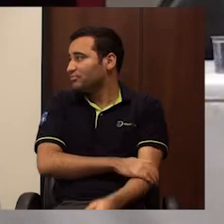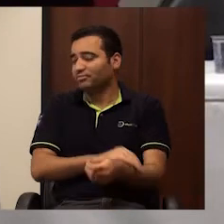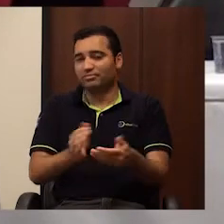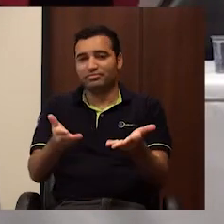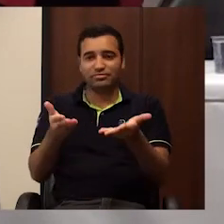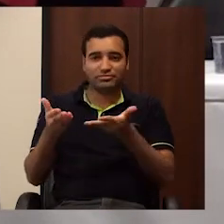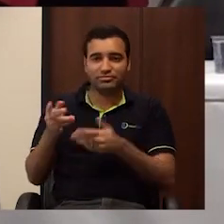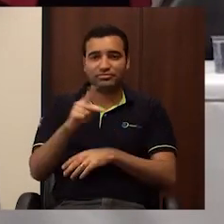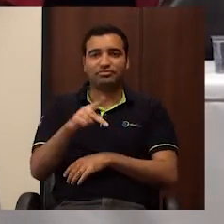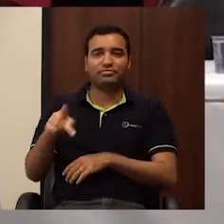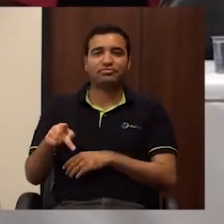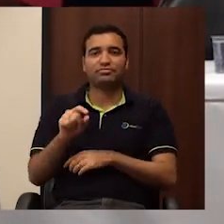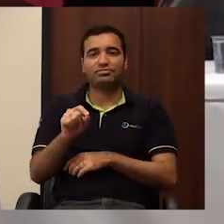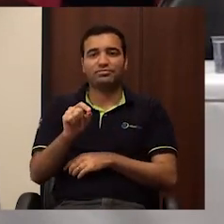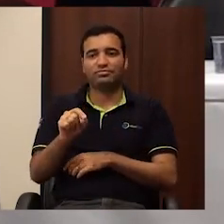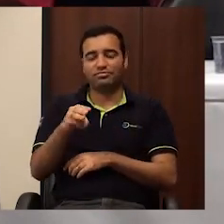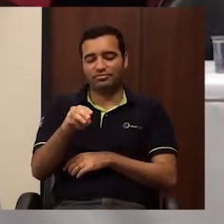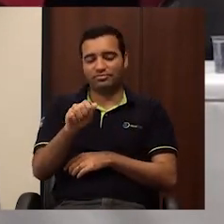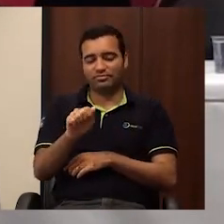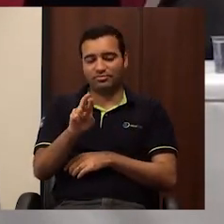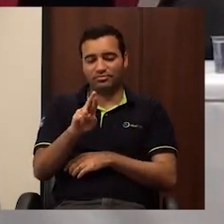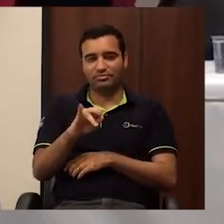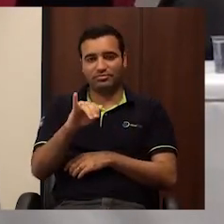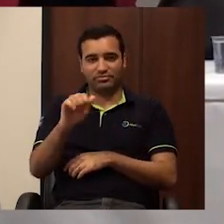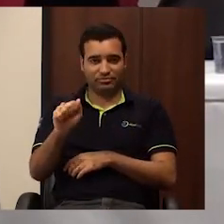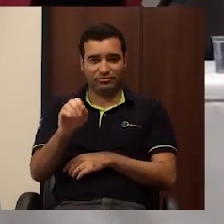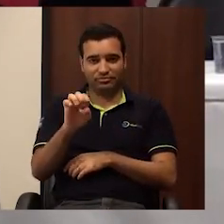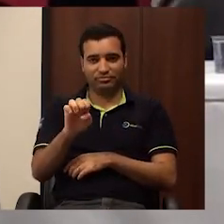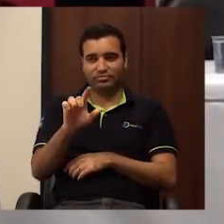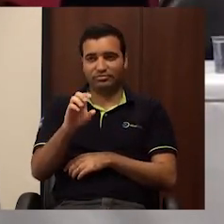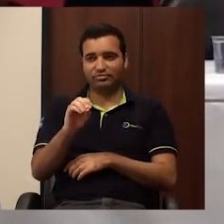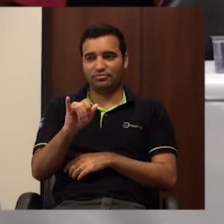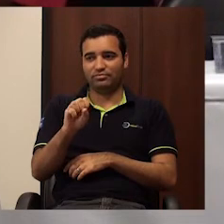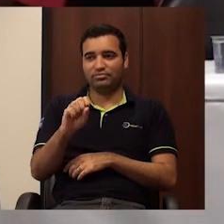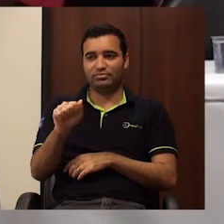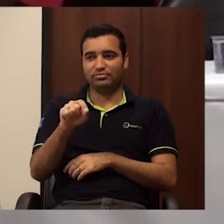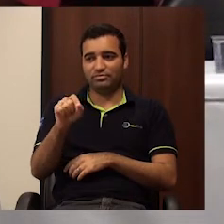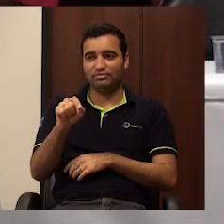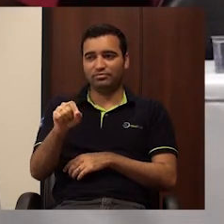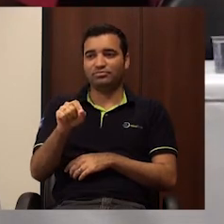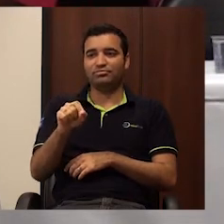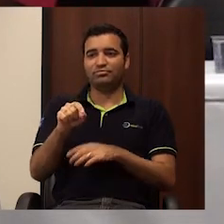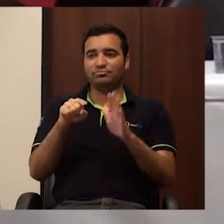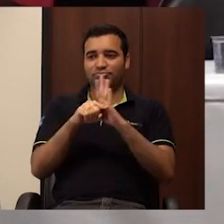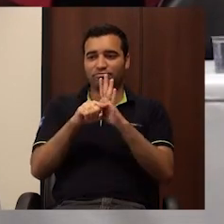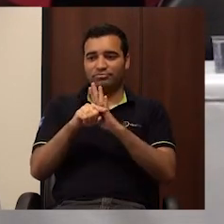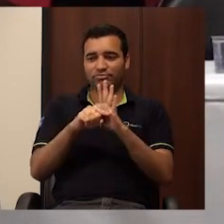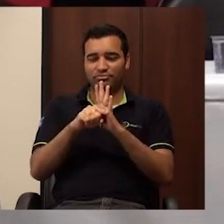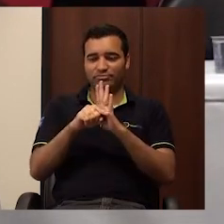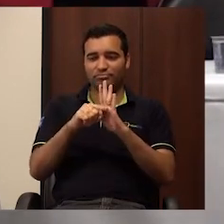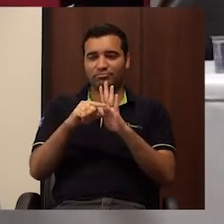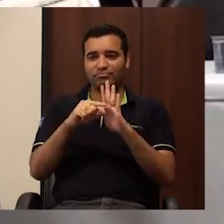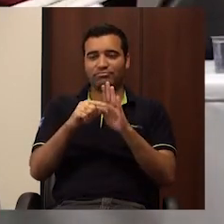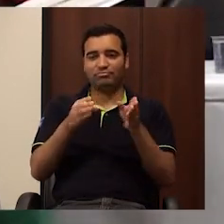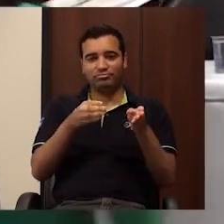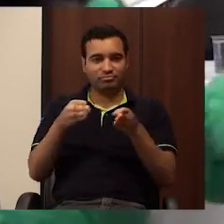chamar agora a professora doutora Maria Heloísa Famadantino. Ela que é docente e pesquisadora do Programa de Pós-Graduação em